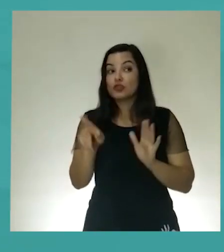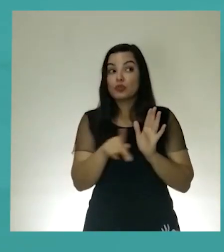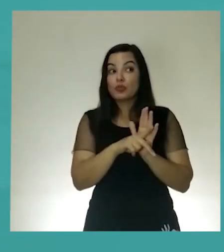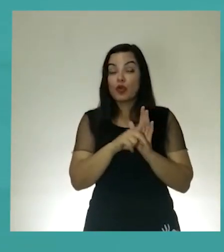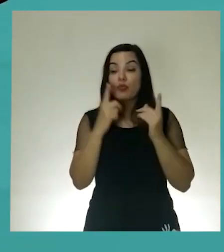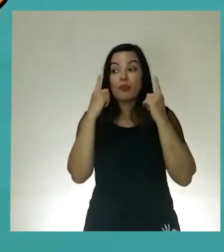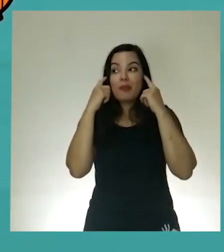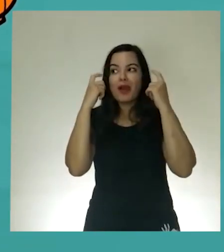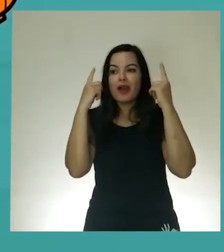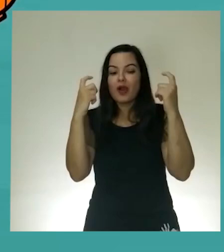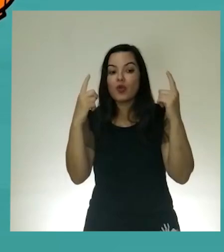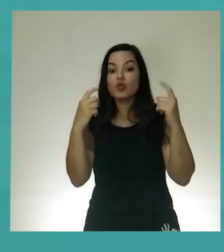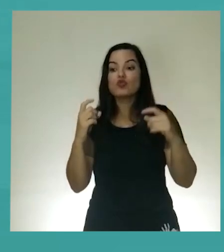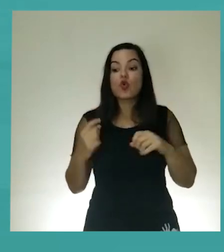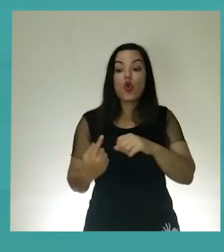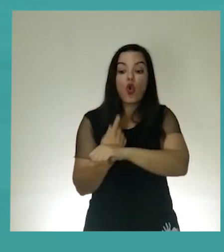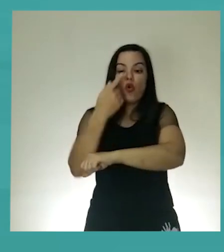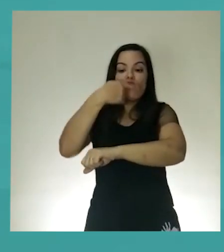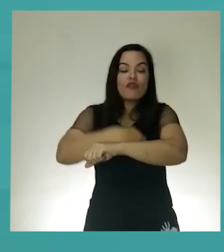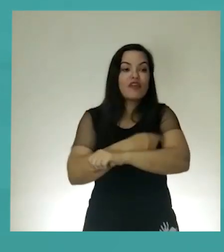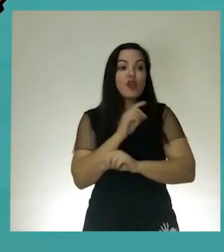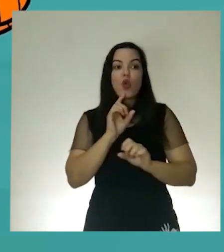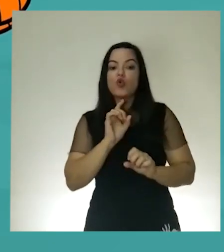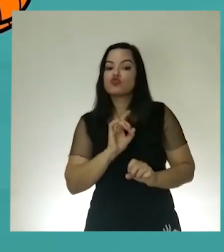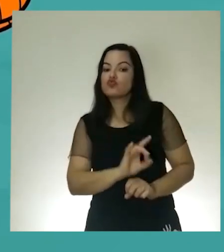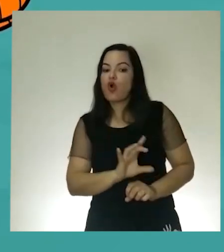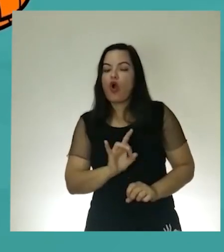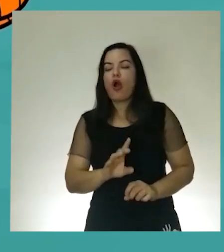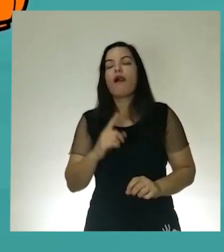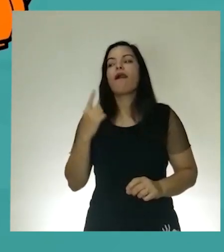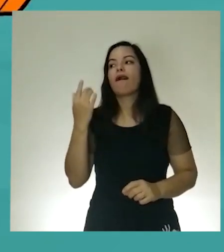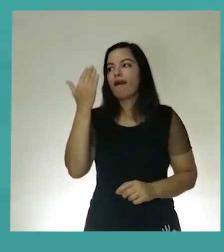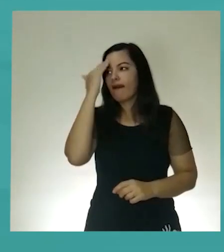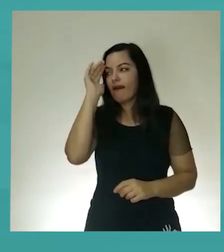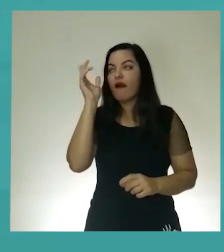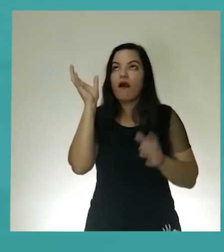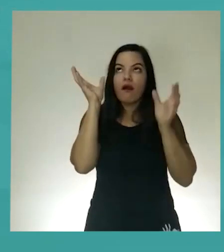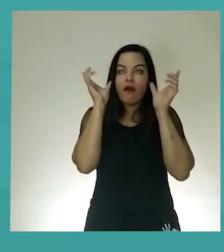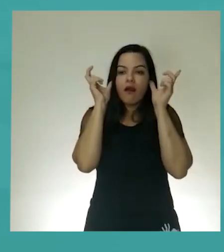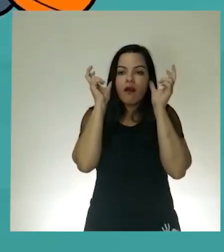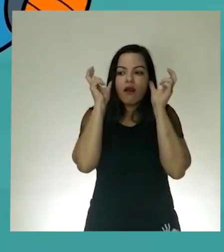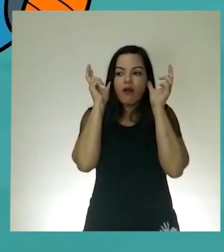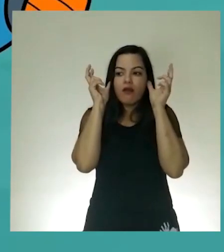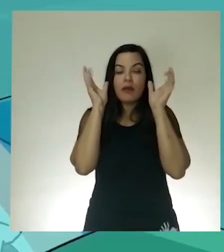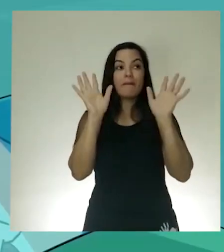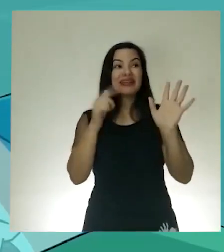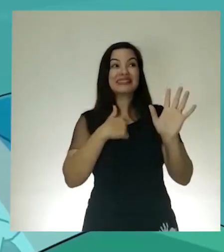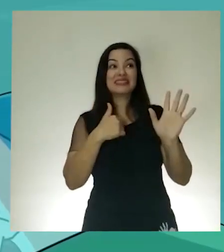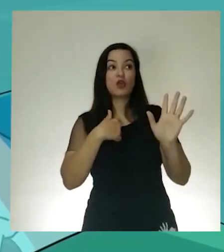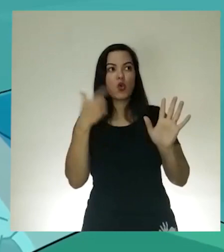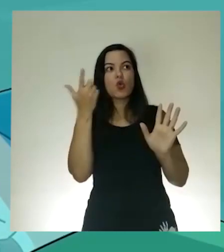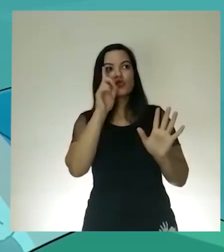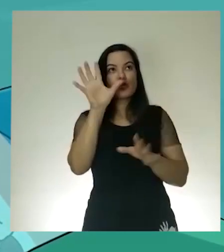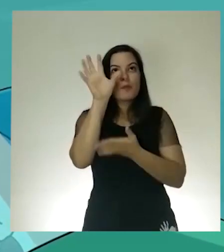ouvir. Mas podem deixar. Meu poderoso super ouvido eletrônico detecta qualquer tipo de som.